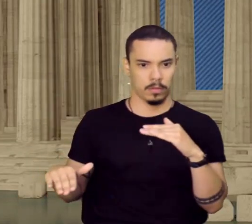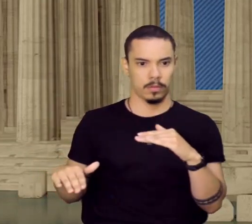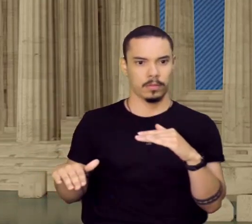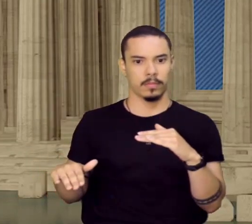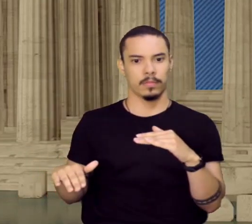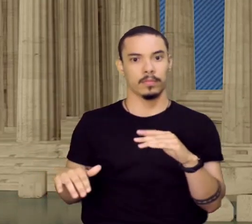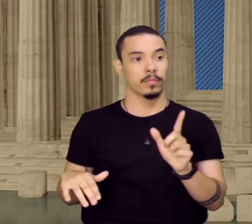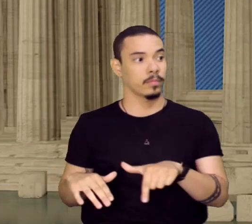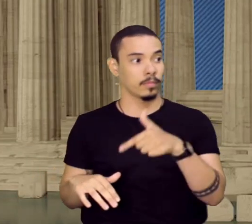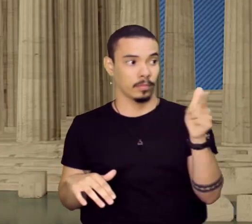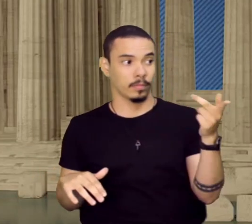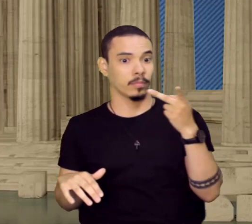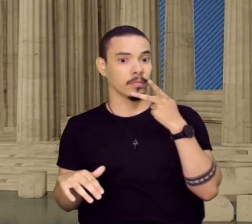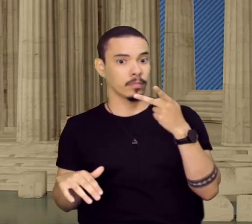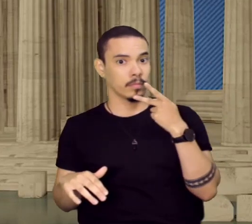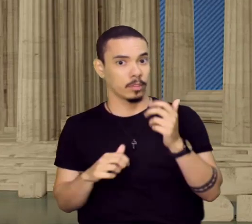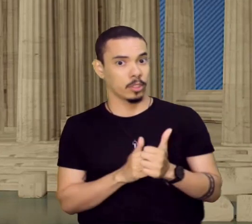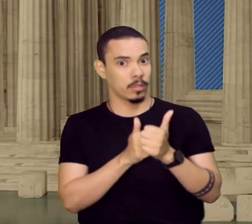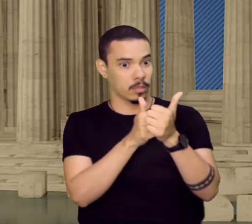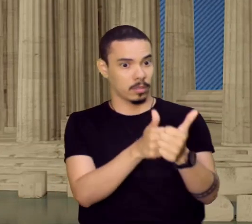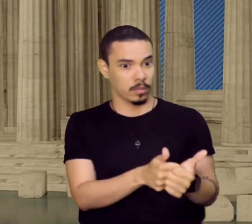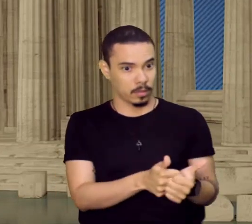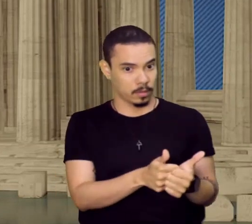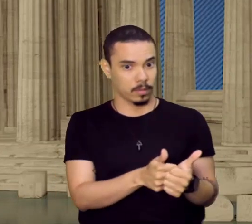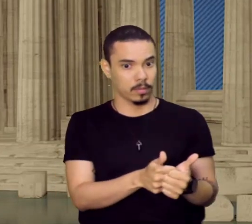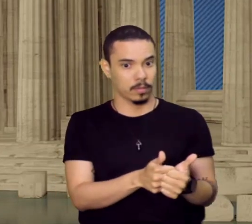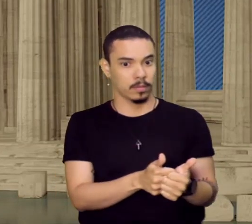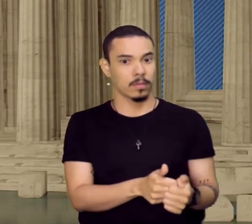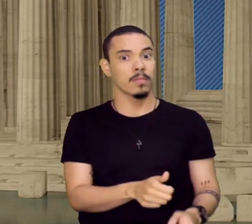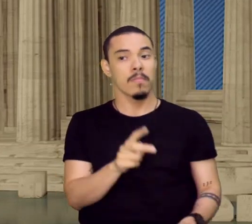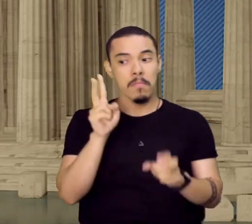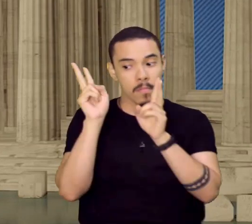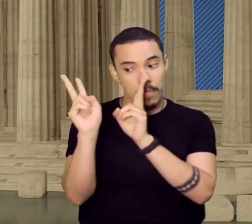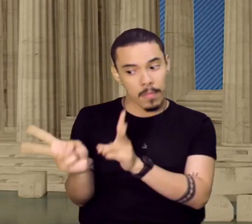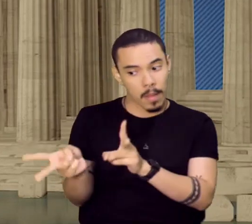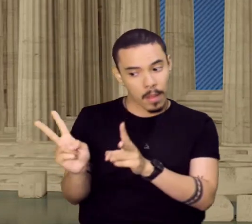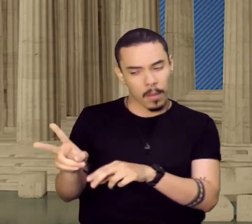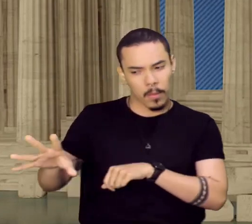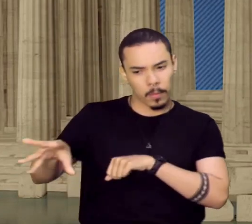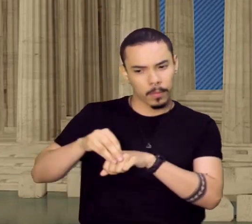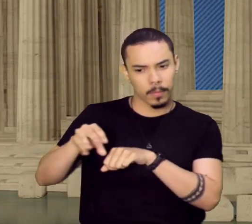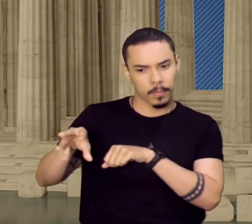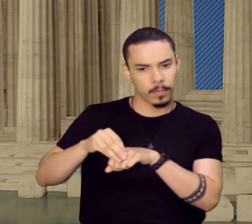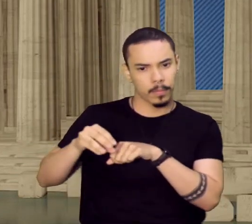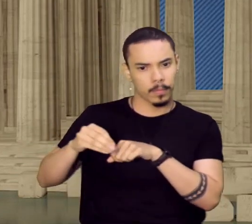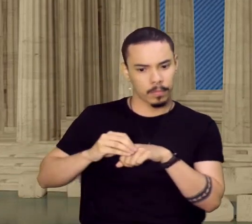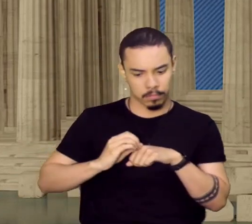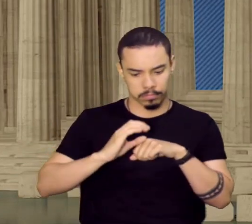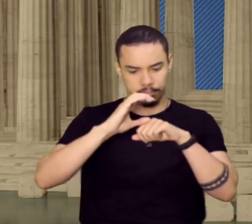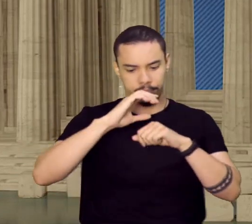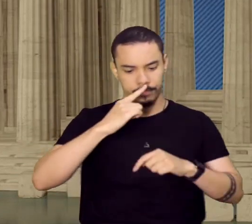E o Anaximandro, discípulo, olha só, bebeu da fonte do conhecimento de Tales e